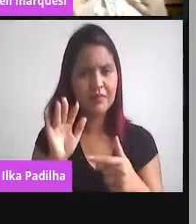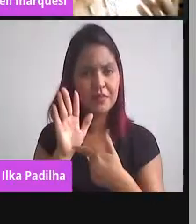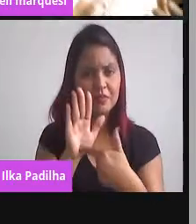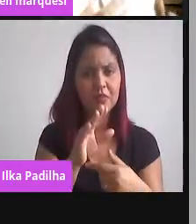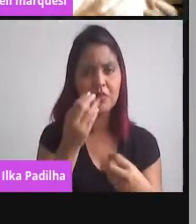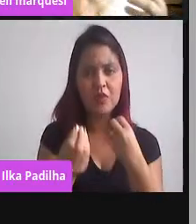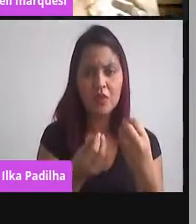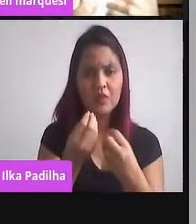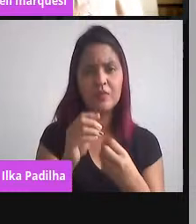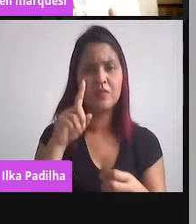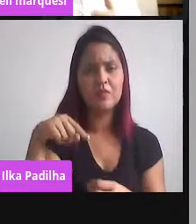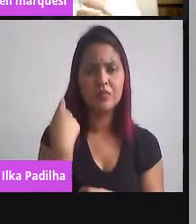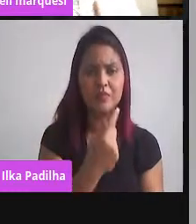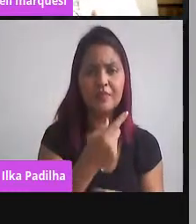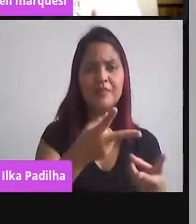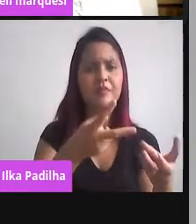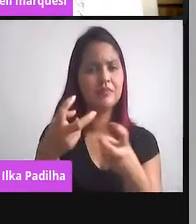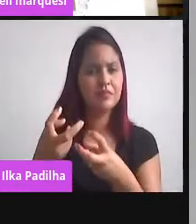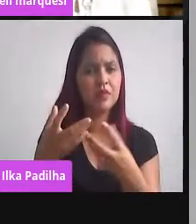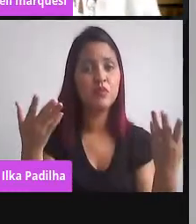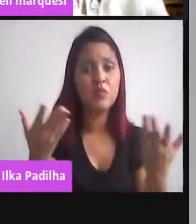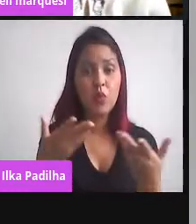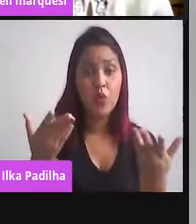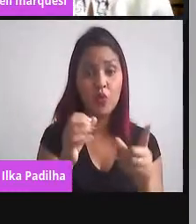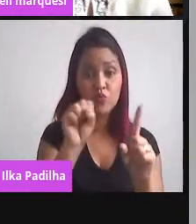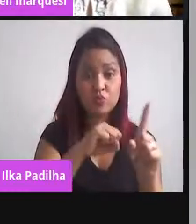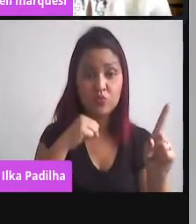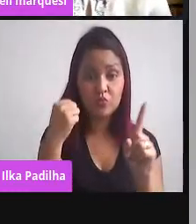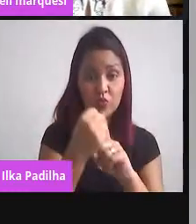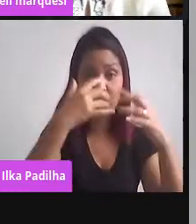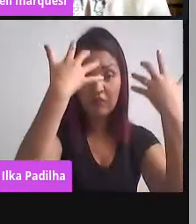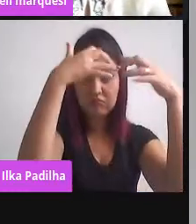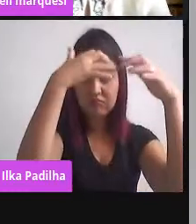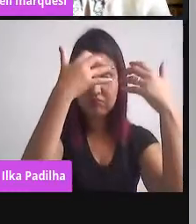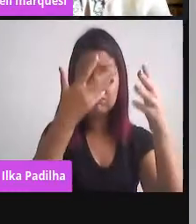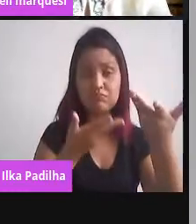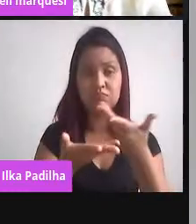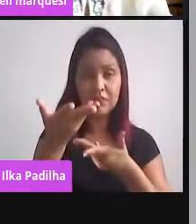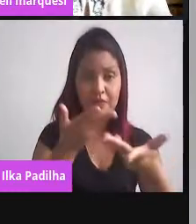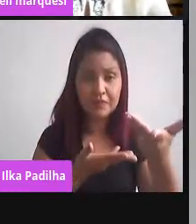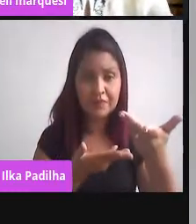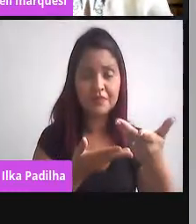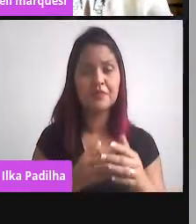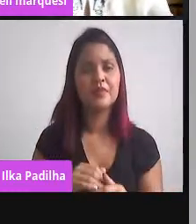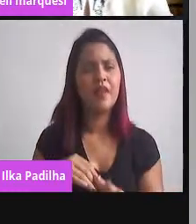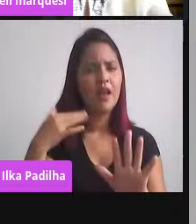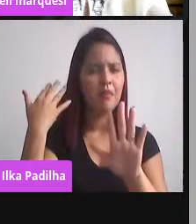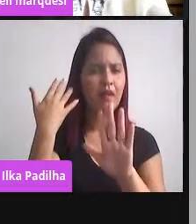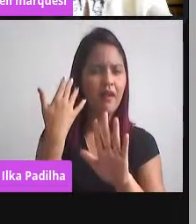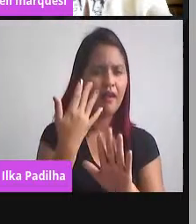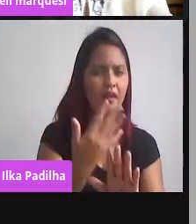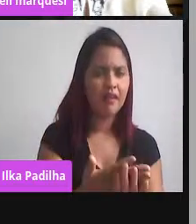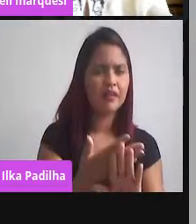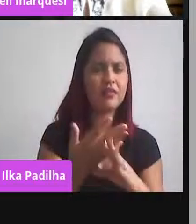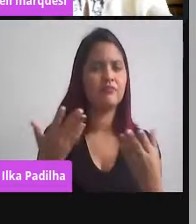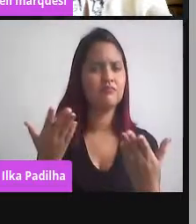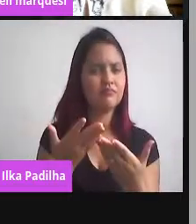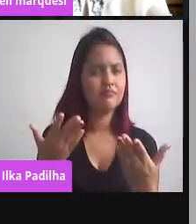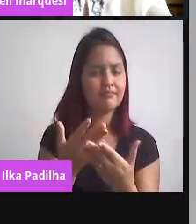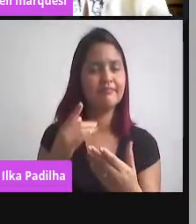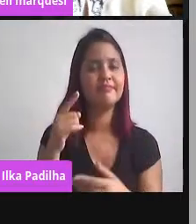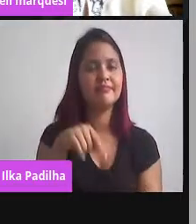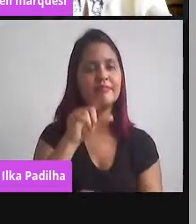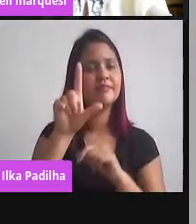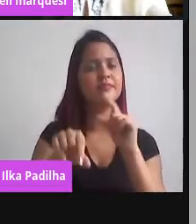chegamos a essa visão que é sociocognitiva internacional. Desse histórico todo, eu considero importante